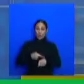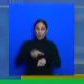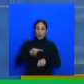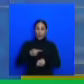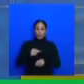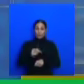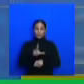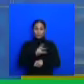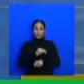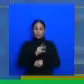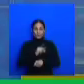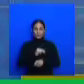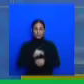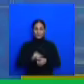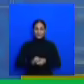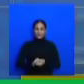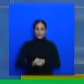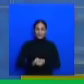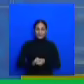chegando a hora.